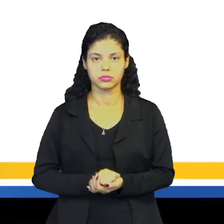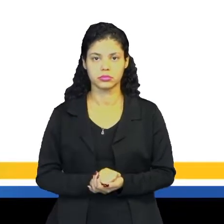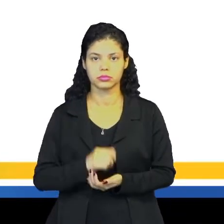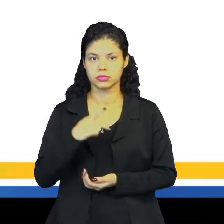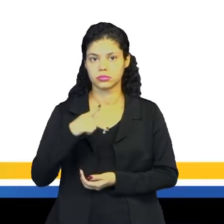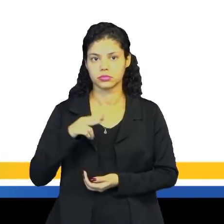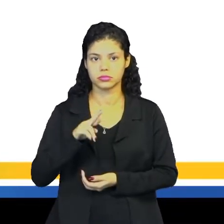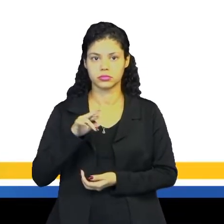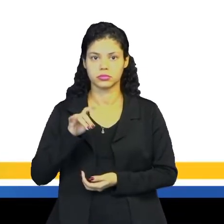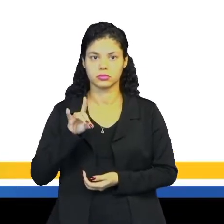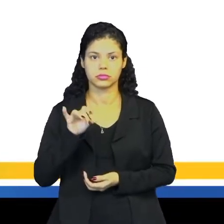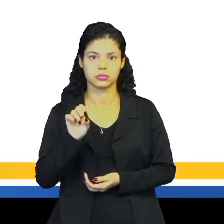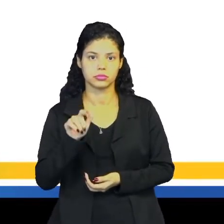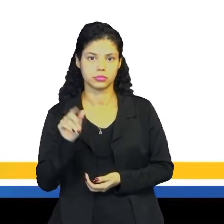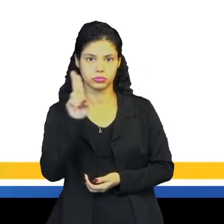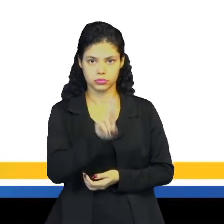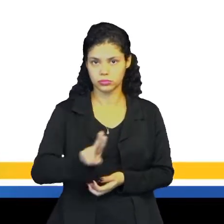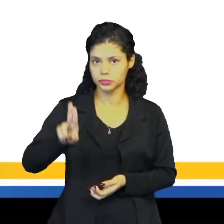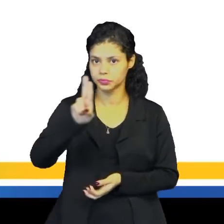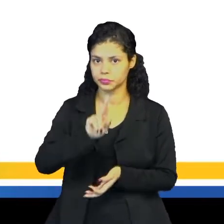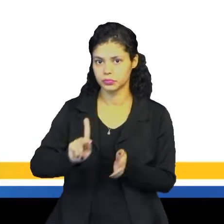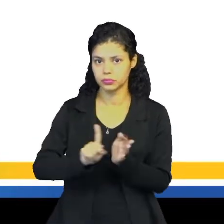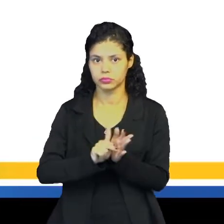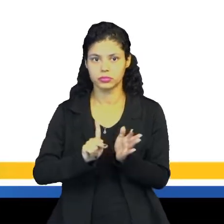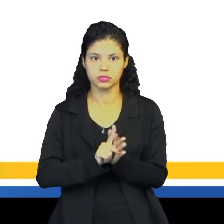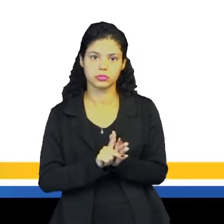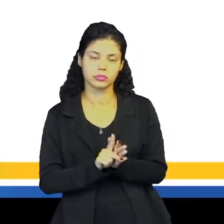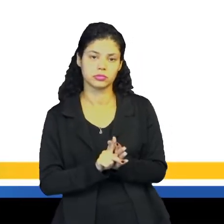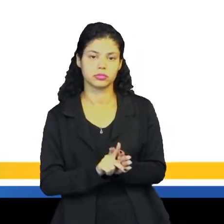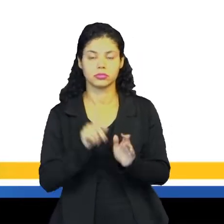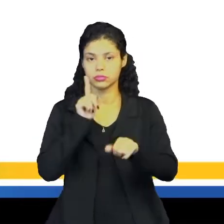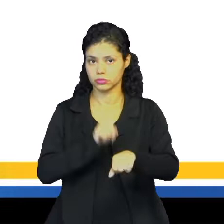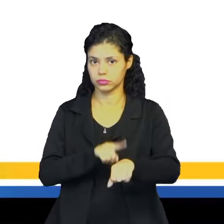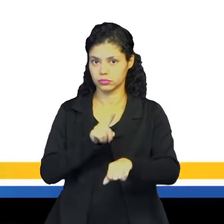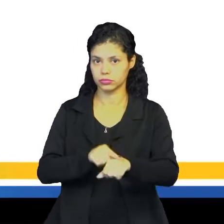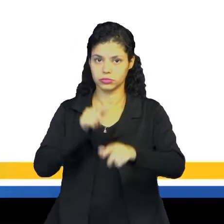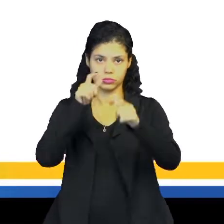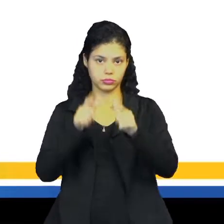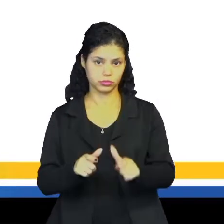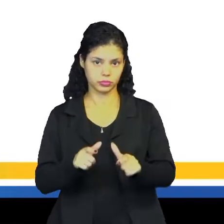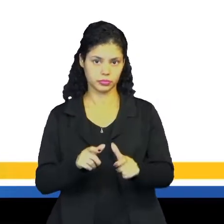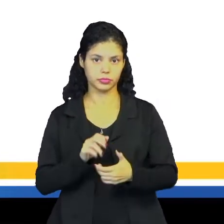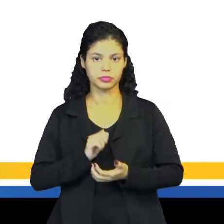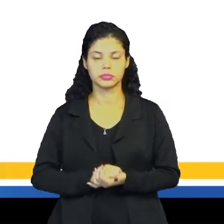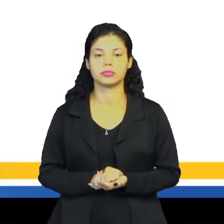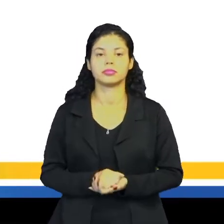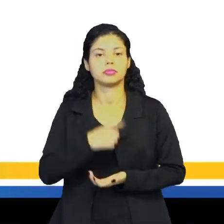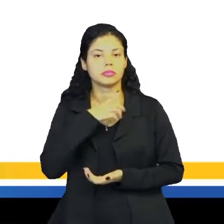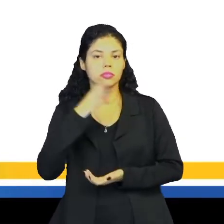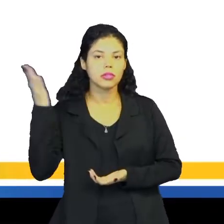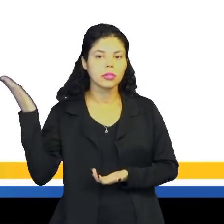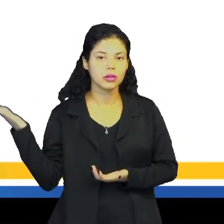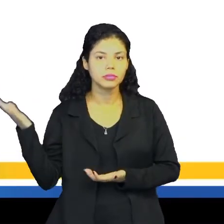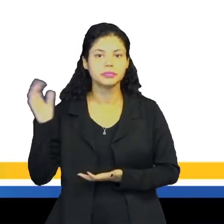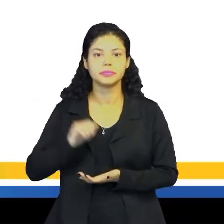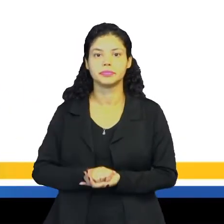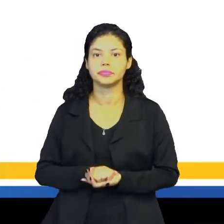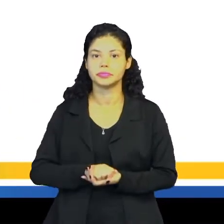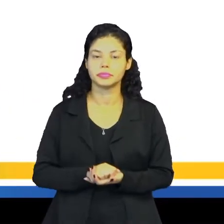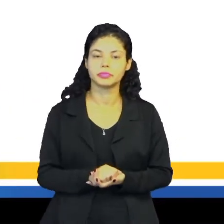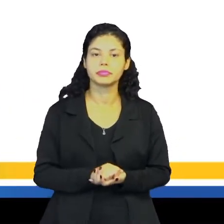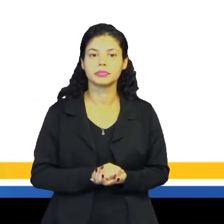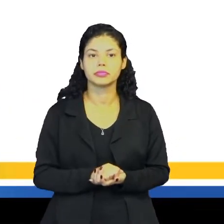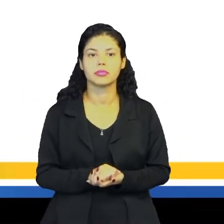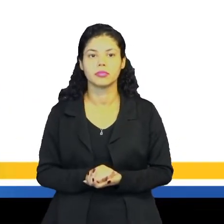são preposições utilizadas para fazer referência principalmente ao tempo e lugar, né? Nós temos aí ao lado